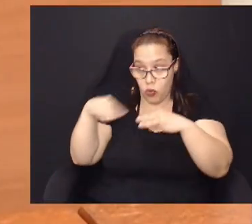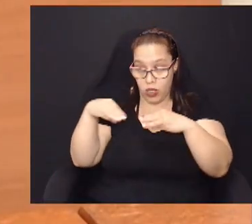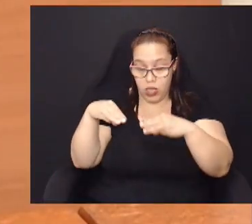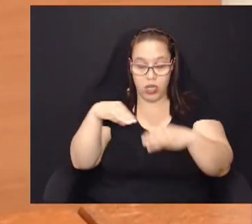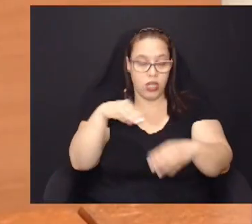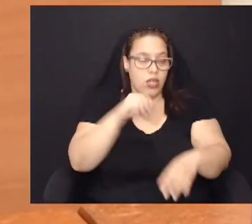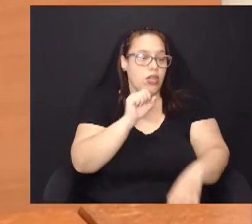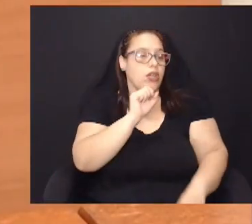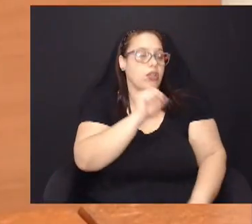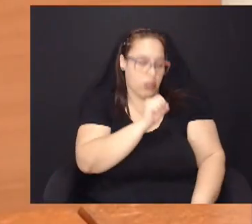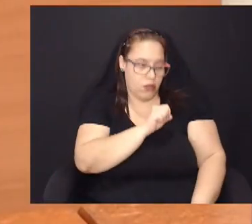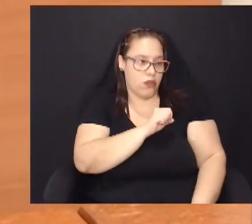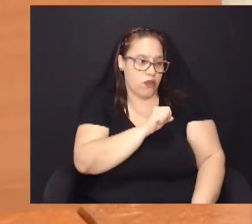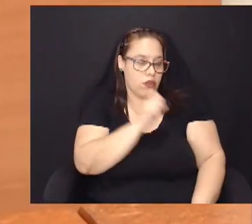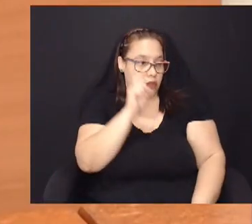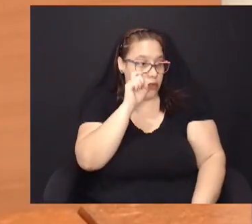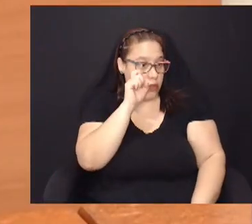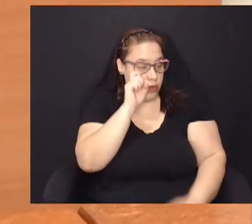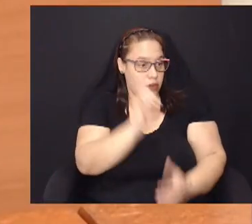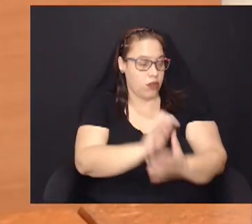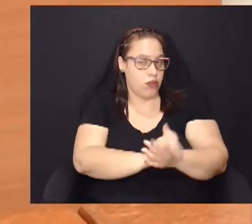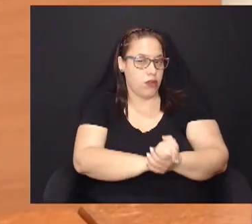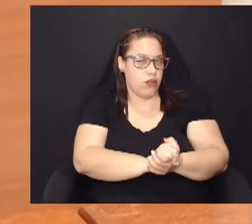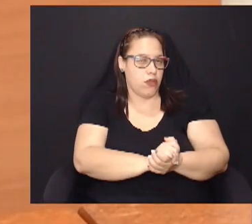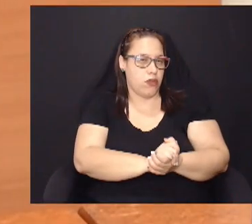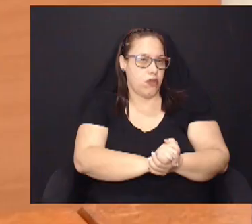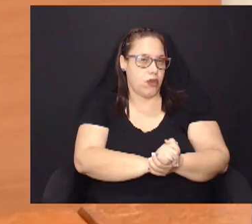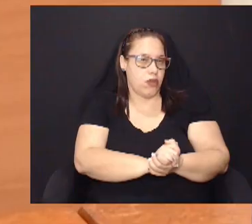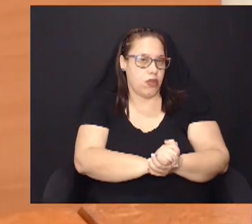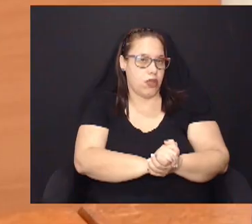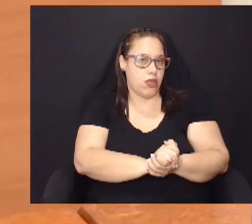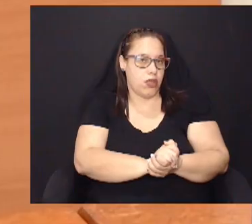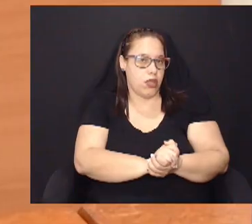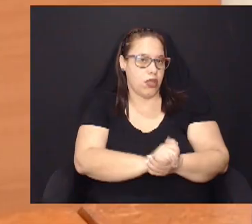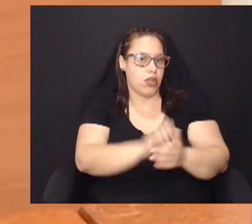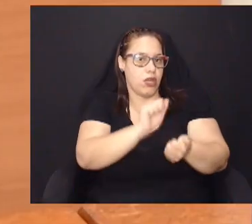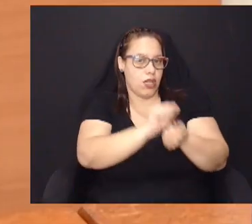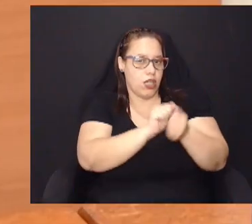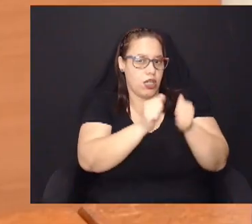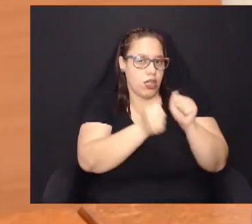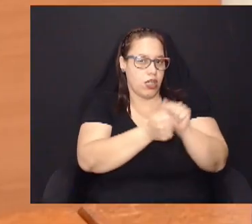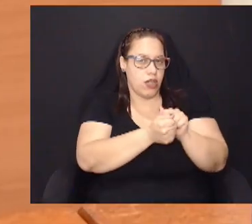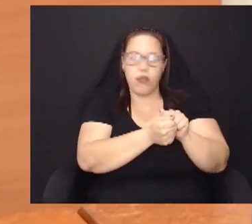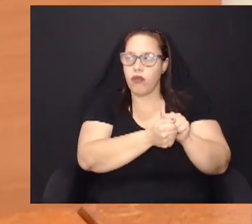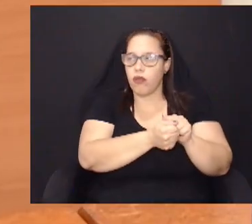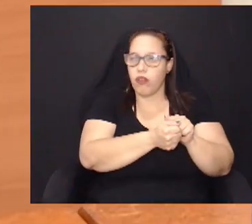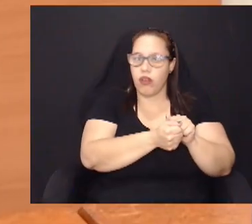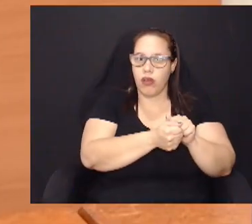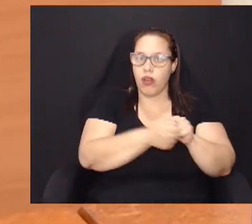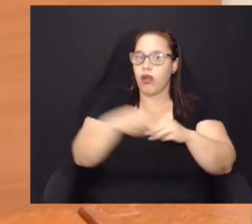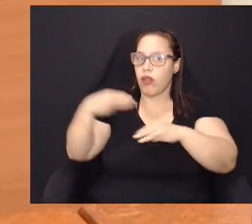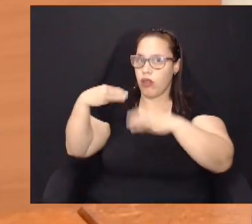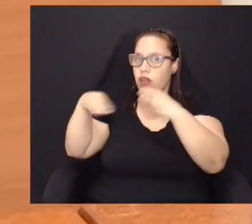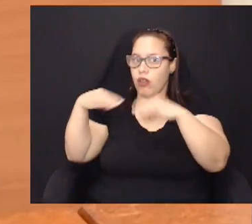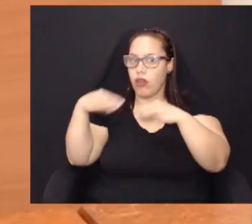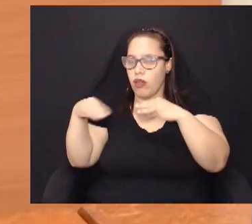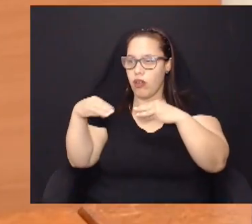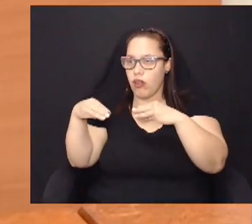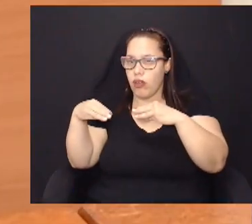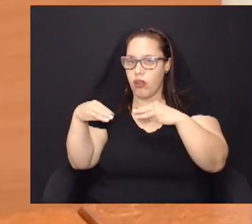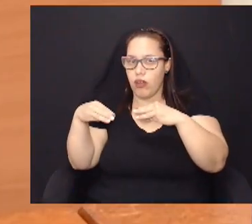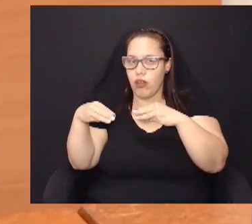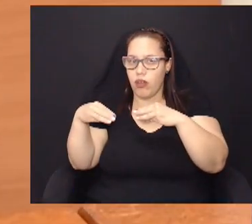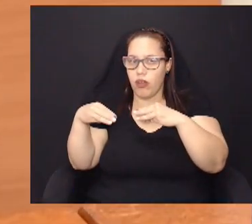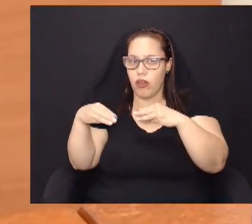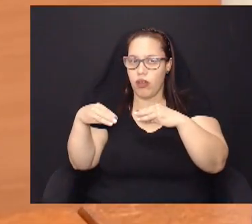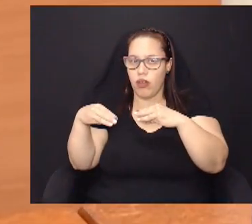E se tiver... Perdão, é de acordo com Com a música. Não, Entretenimento. com o bombeiro, né? Bombeiro